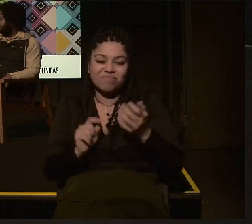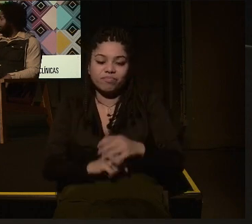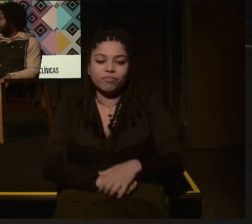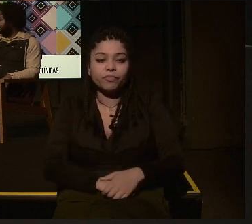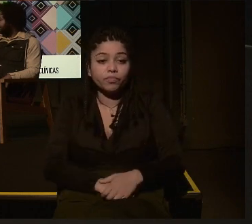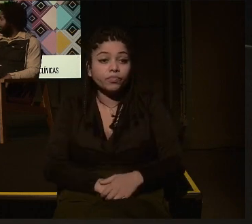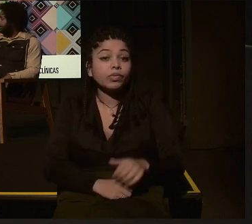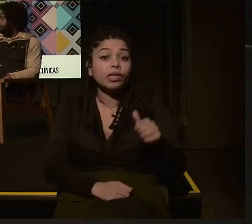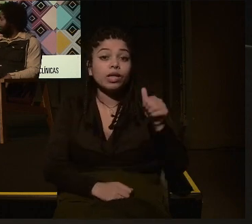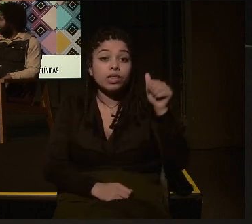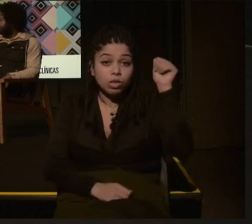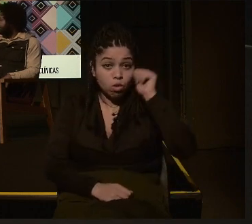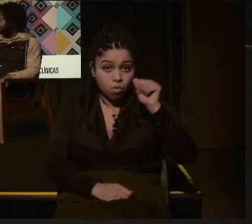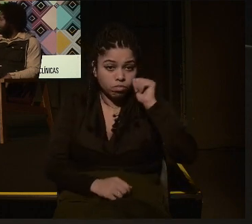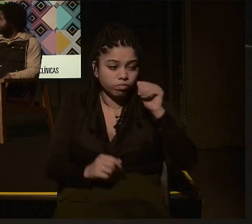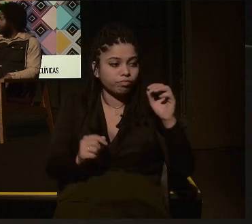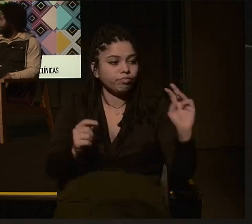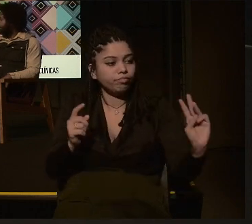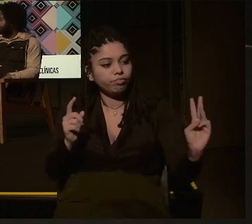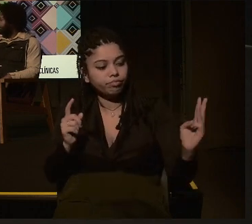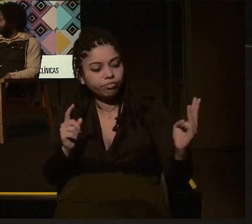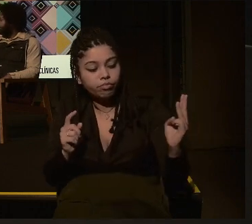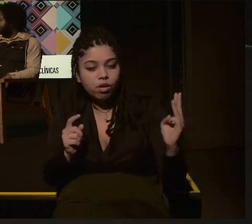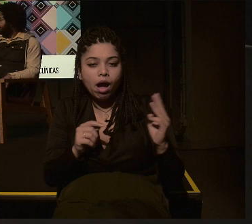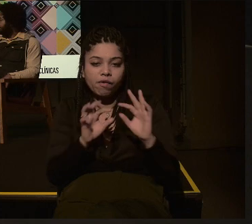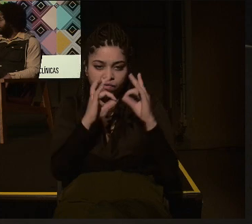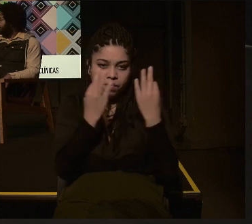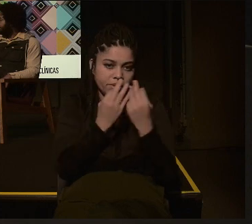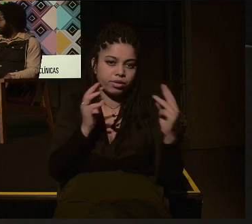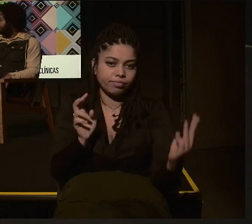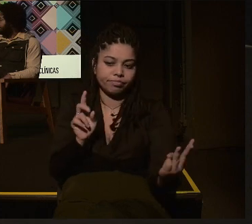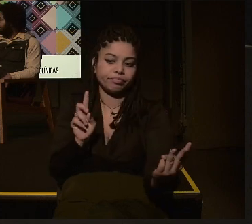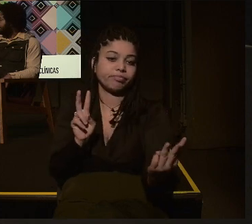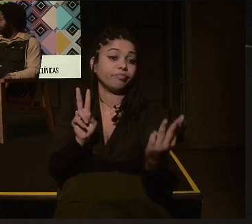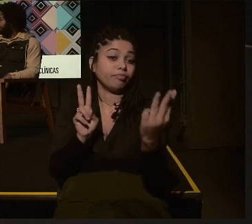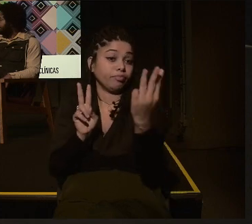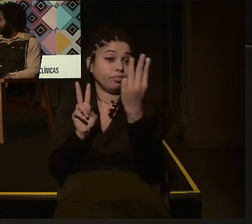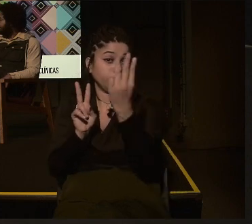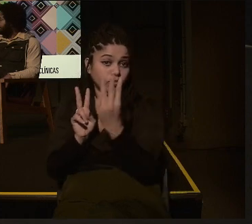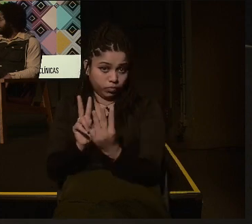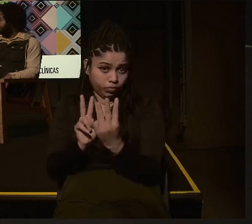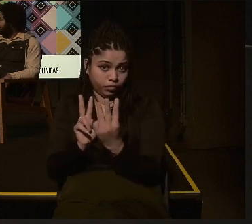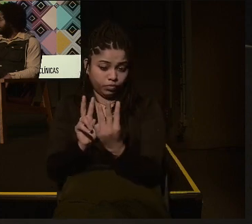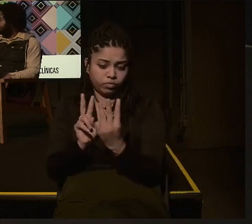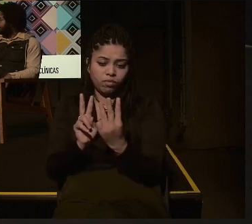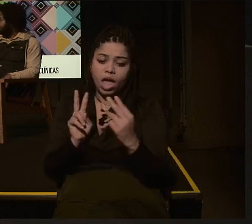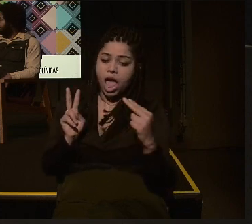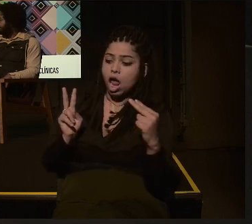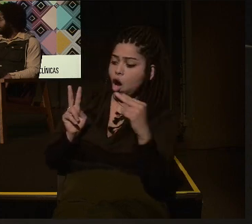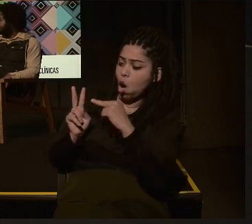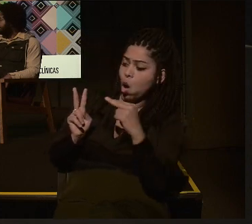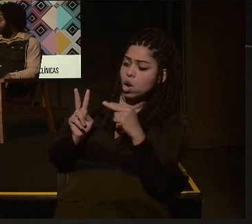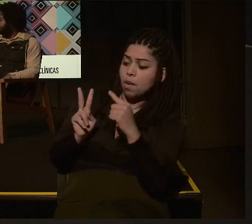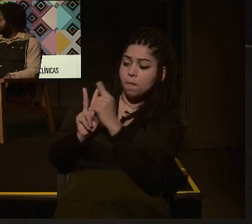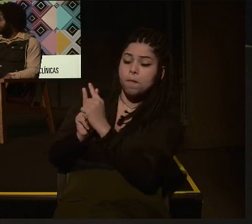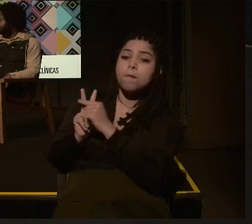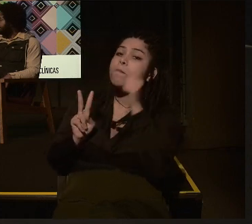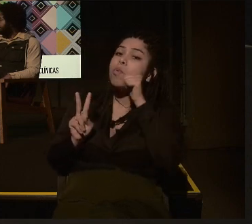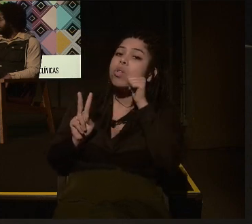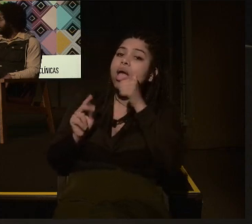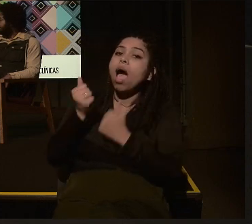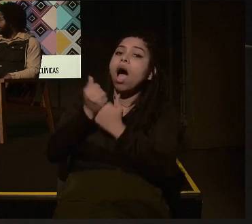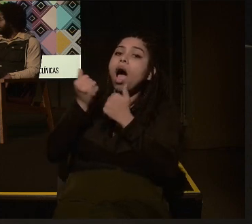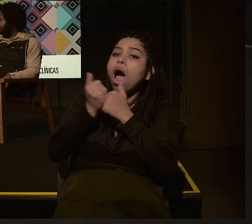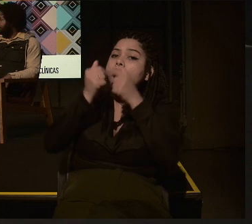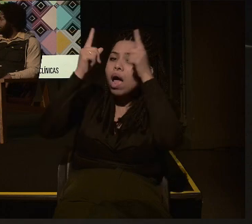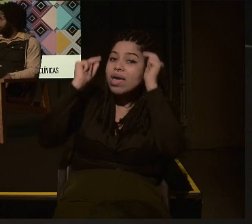quando ela entra na sala de atendimento, de acolhimento, ela olha para a profissional negra